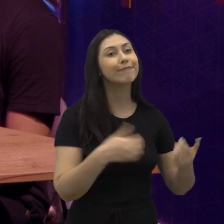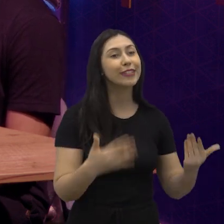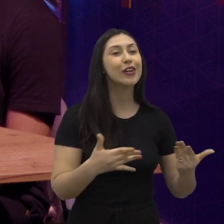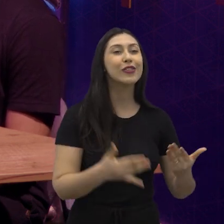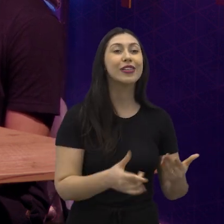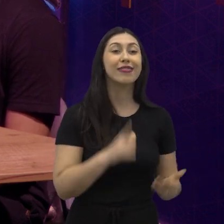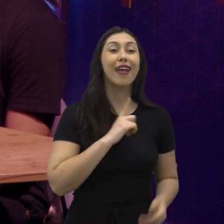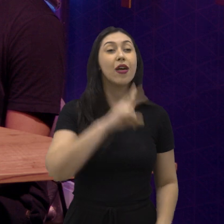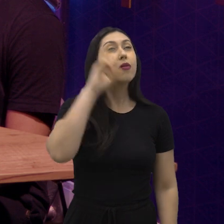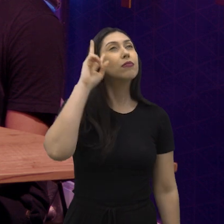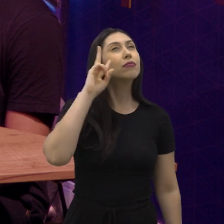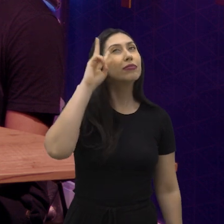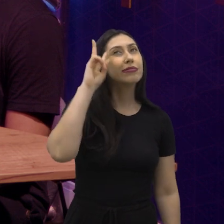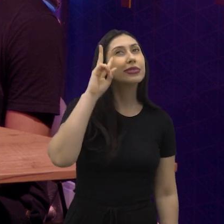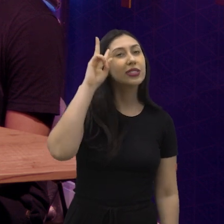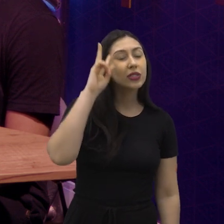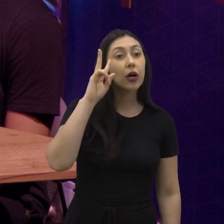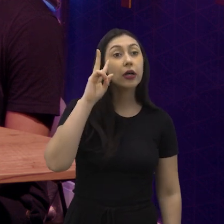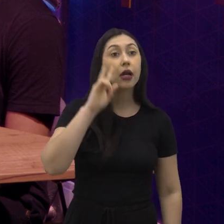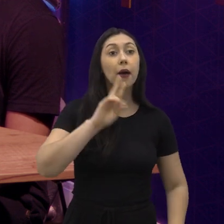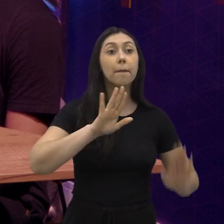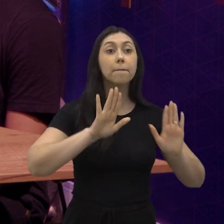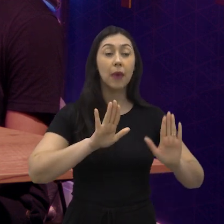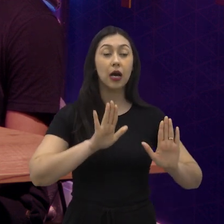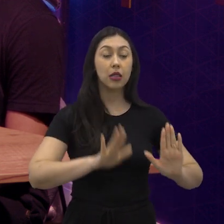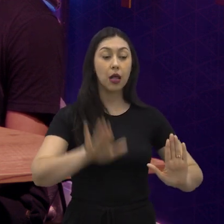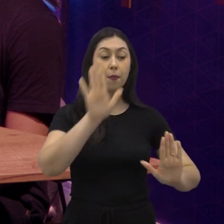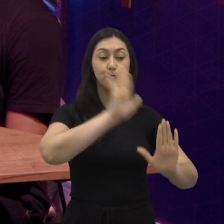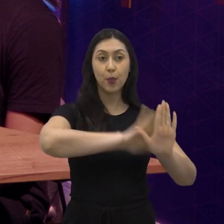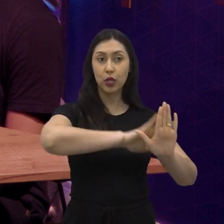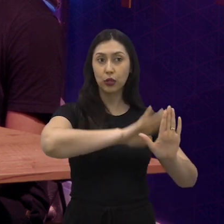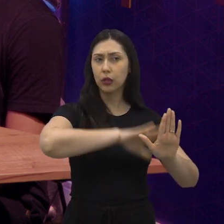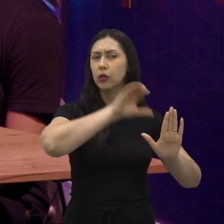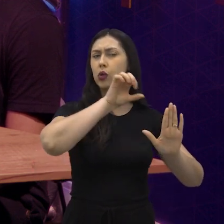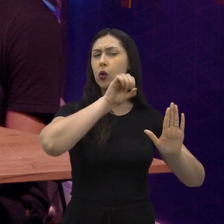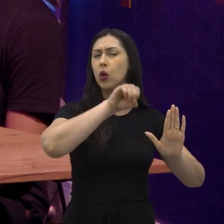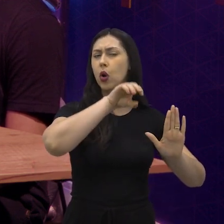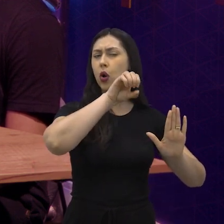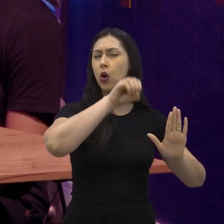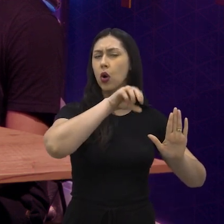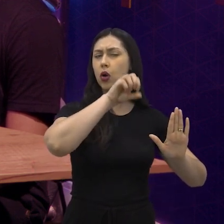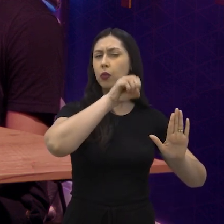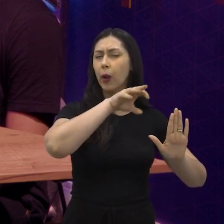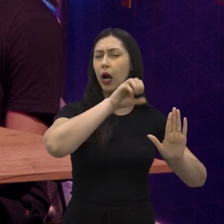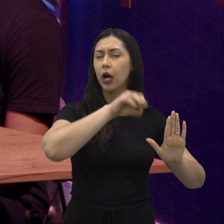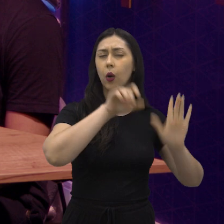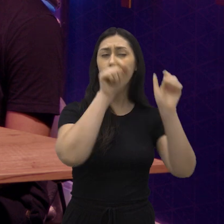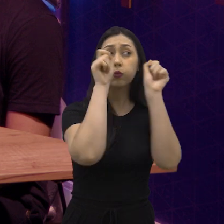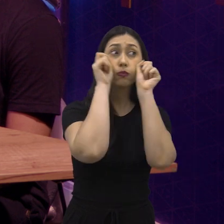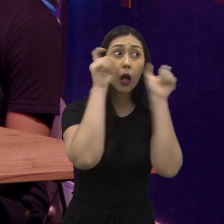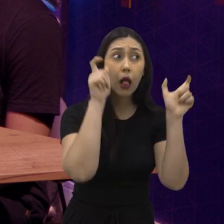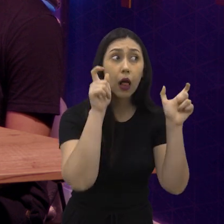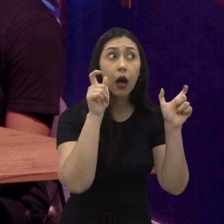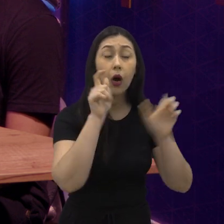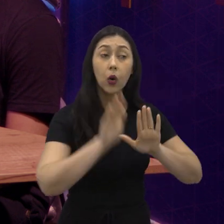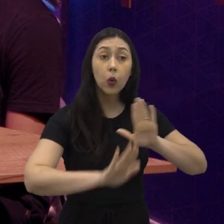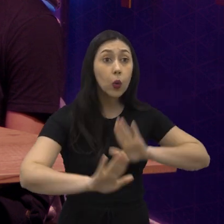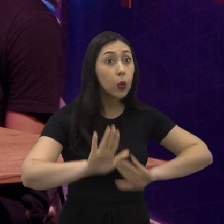história que vai ali ter de fundo uma lição de moral, mas que também é um alerta, né?